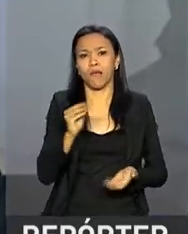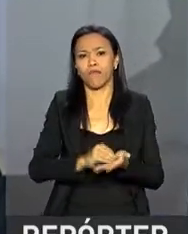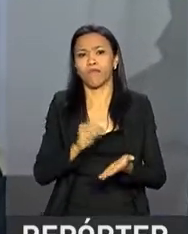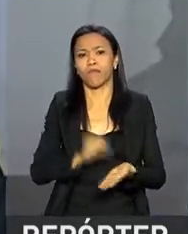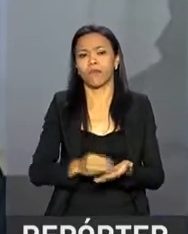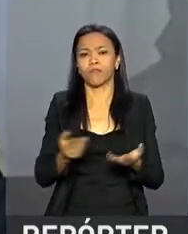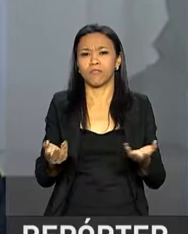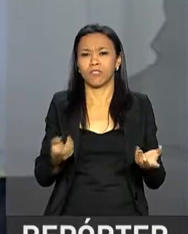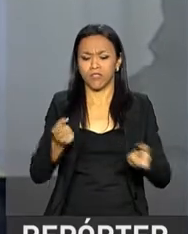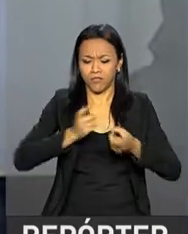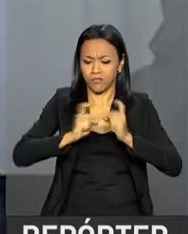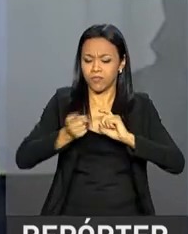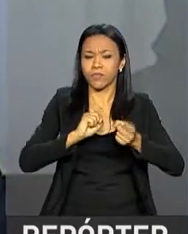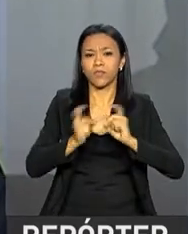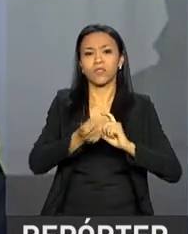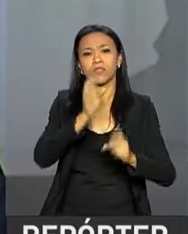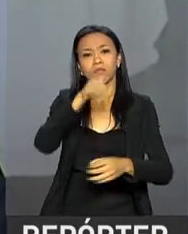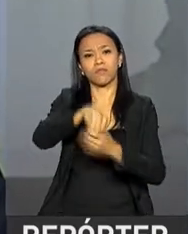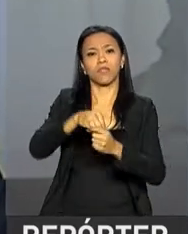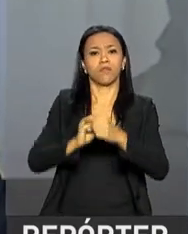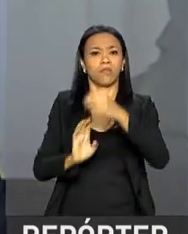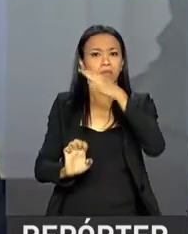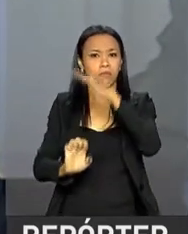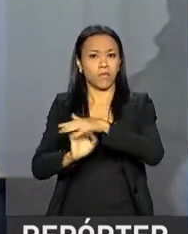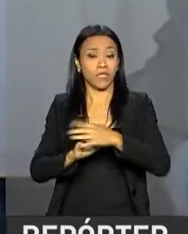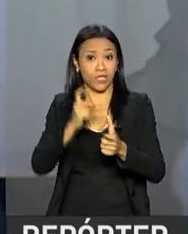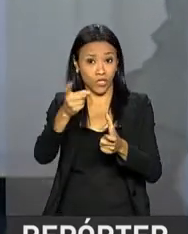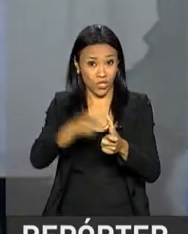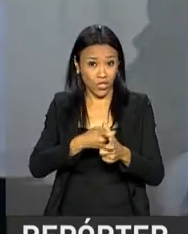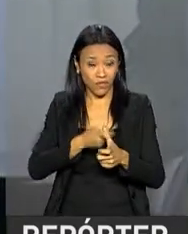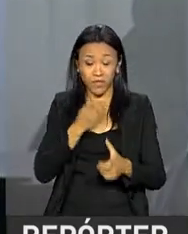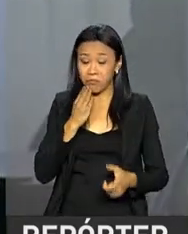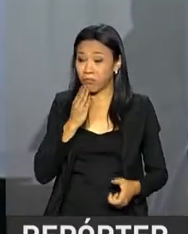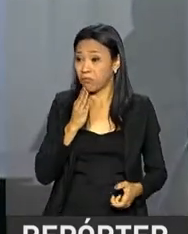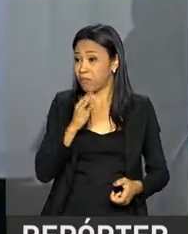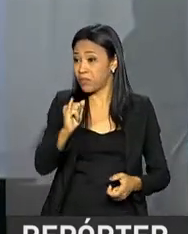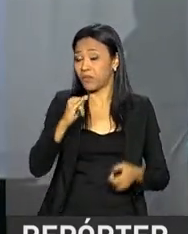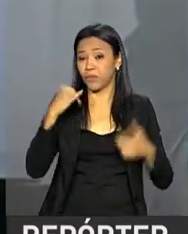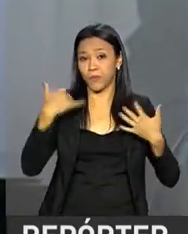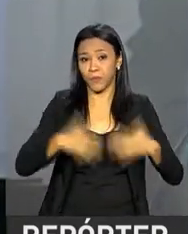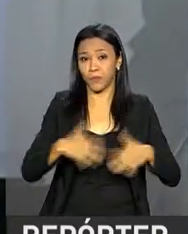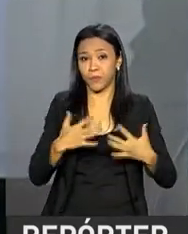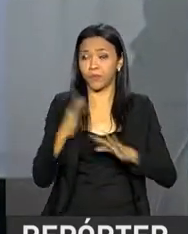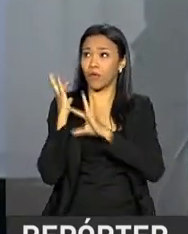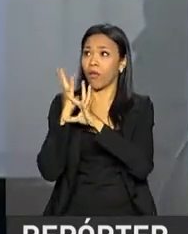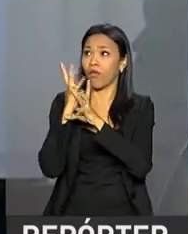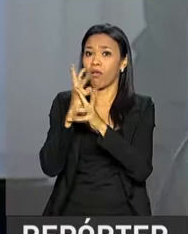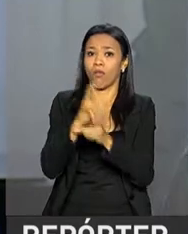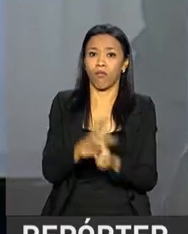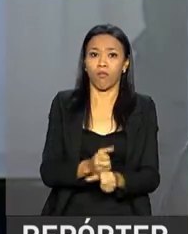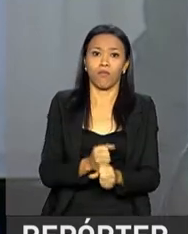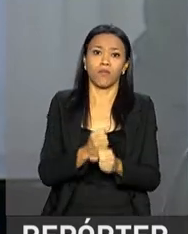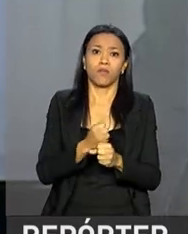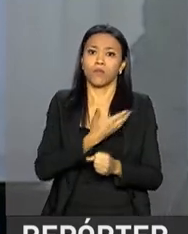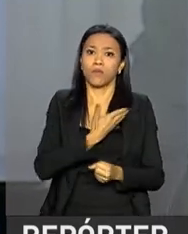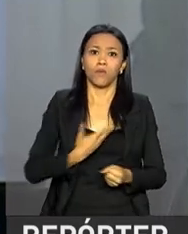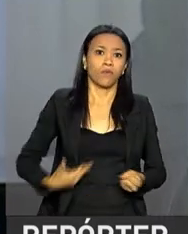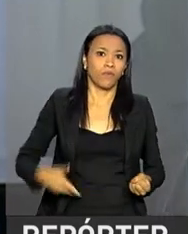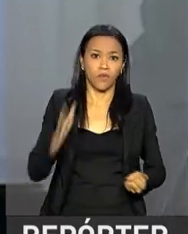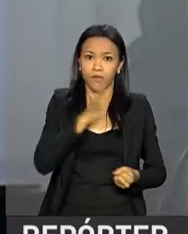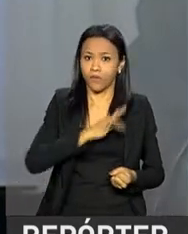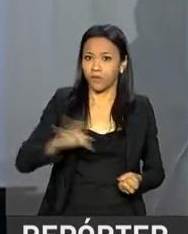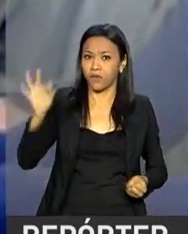ineficiência, pela má gestão, pelas dívidas bilionárias que foram acumuladas ao longo do tempo, que nem a União e nem o consumidor